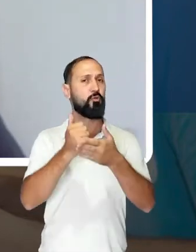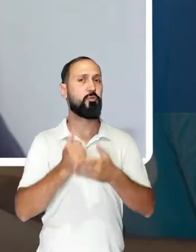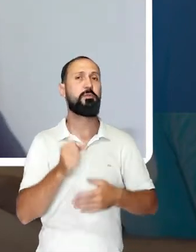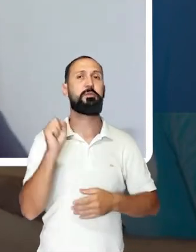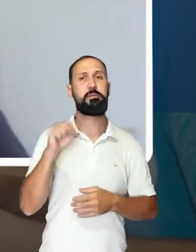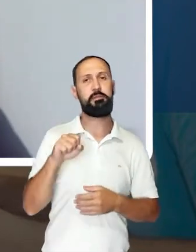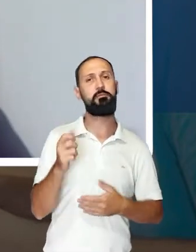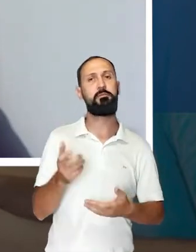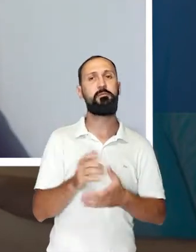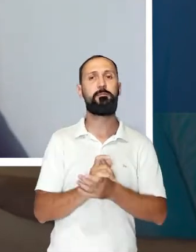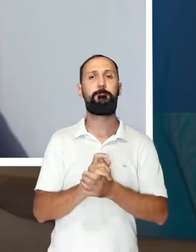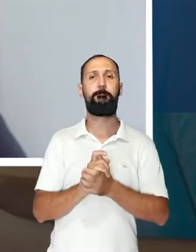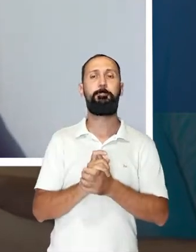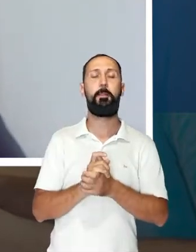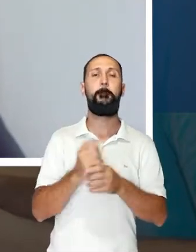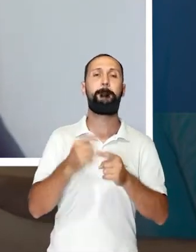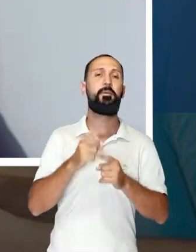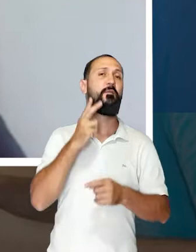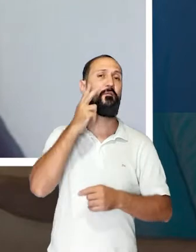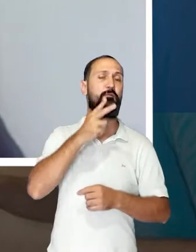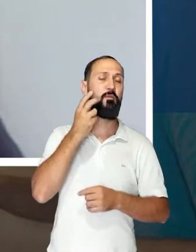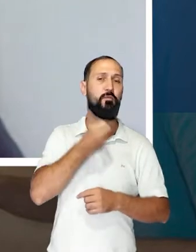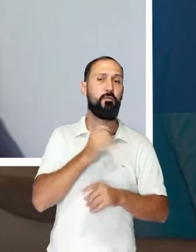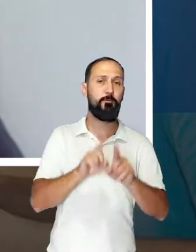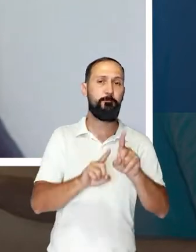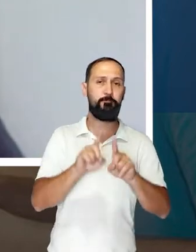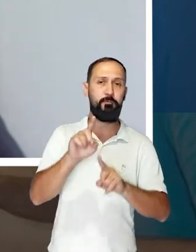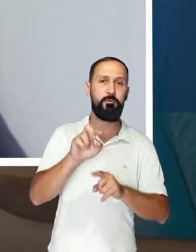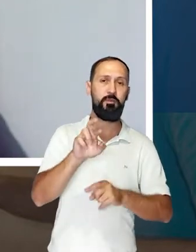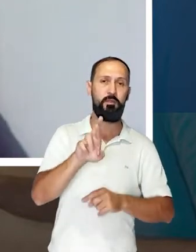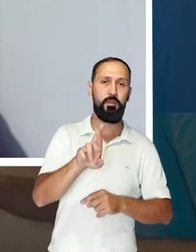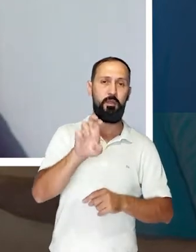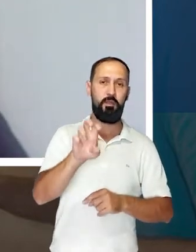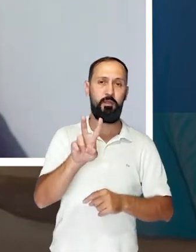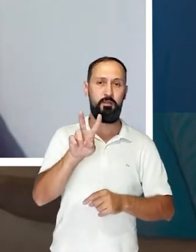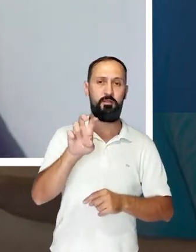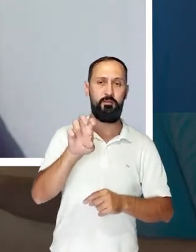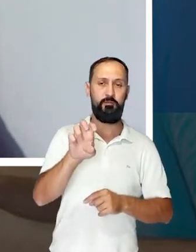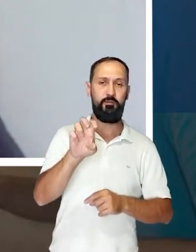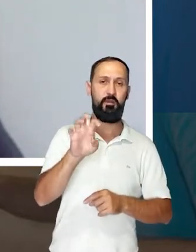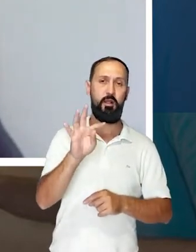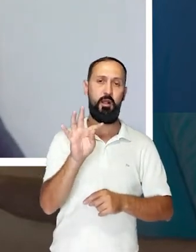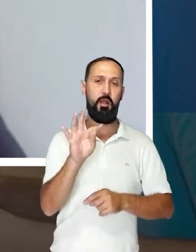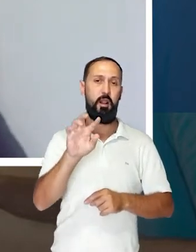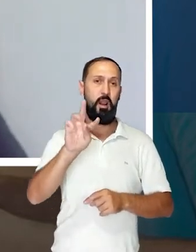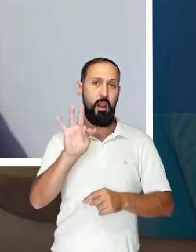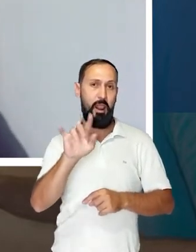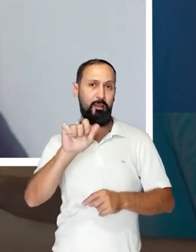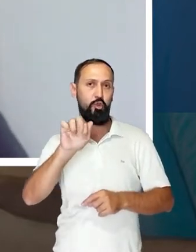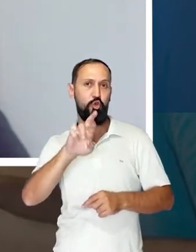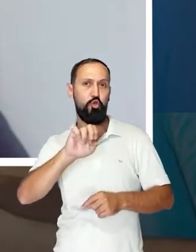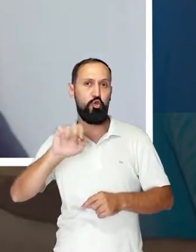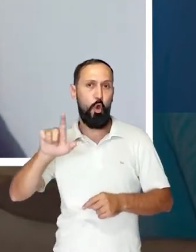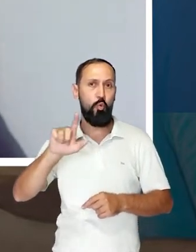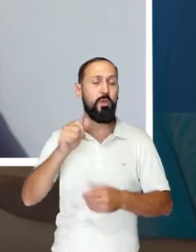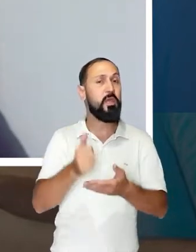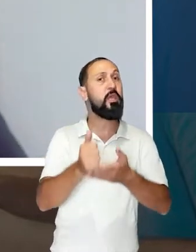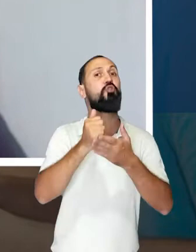ela ajuda através os vinhos têm uma alta concentração de resveratrol, que é um antioxidante que